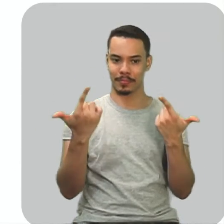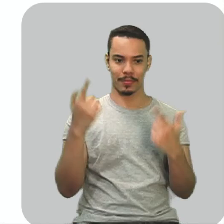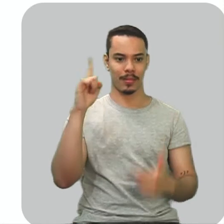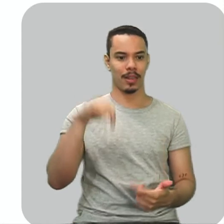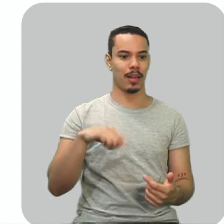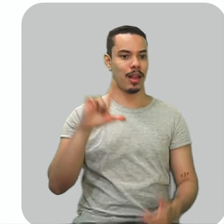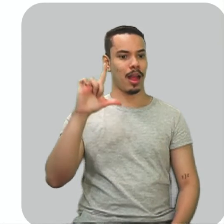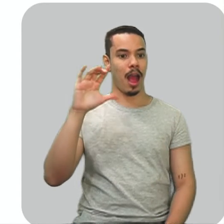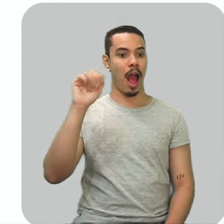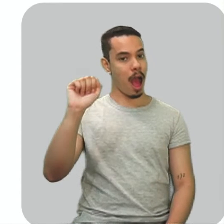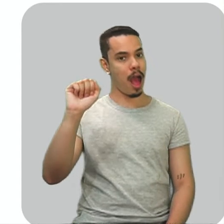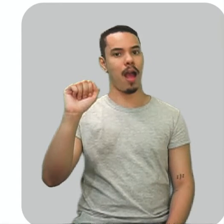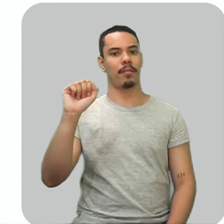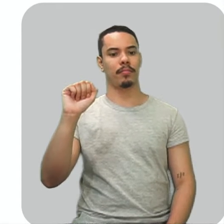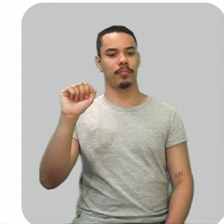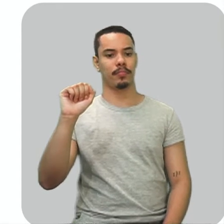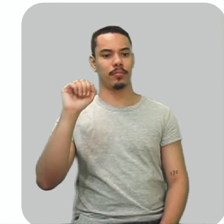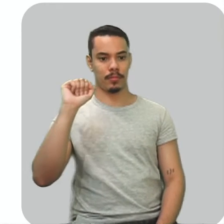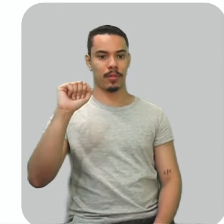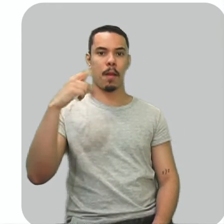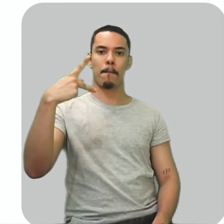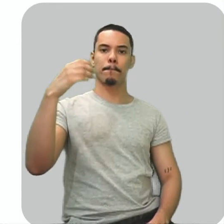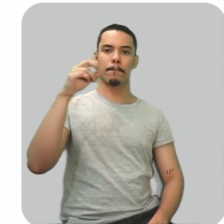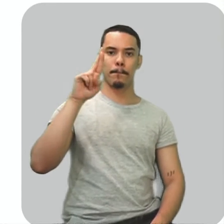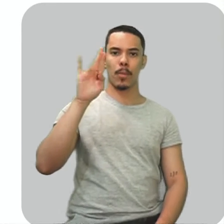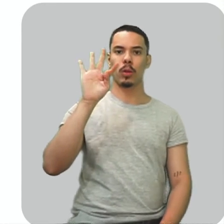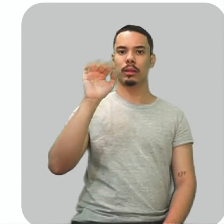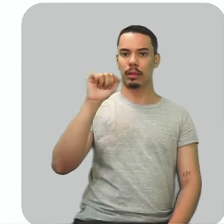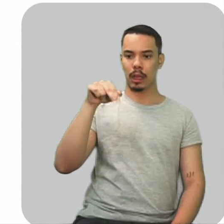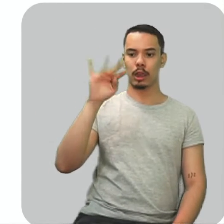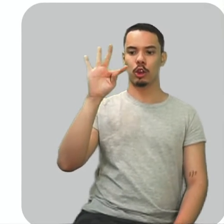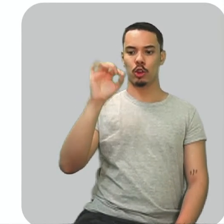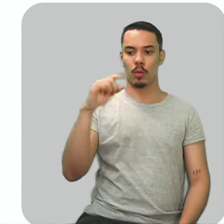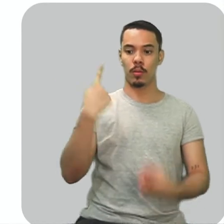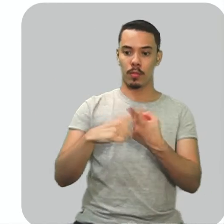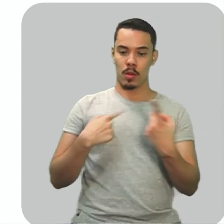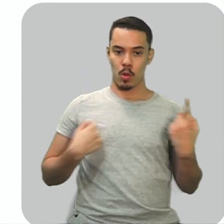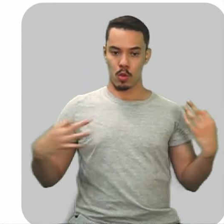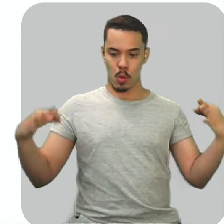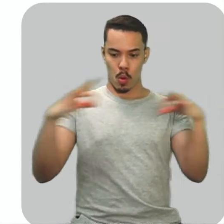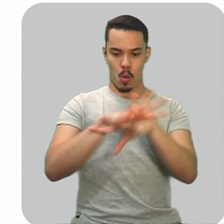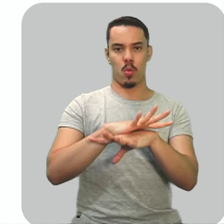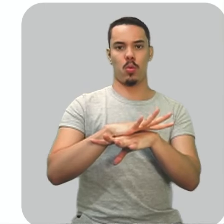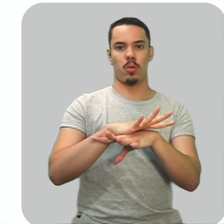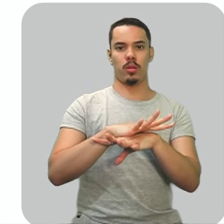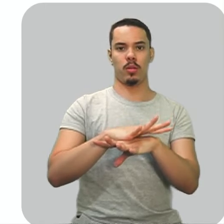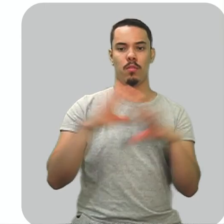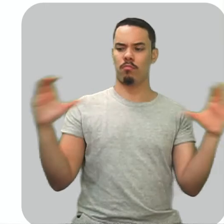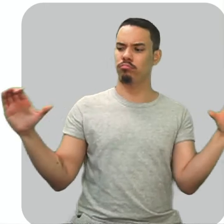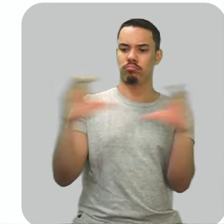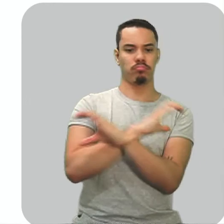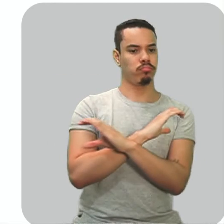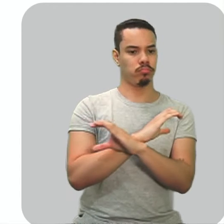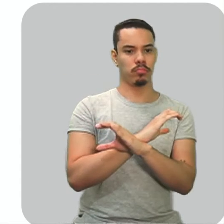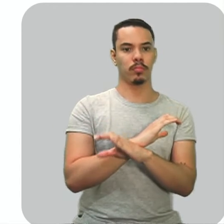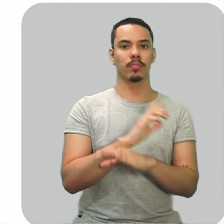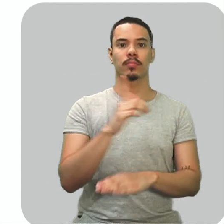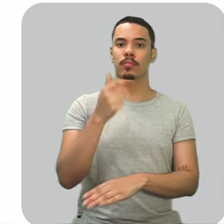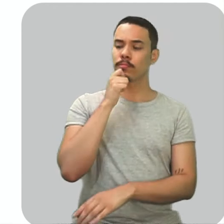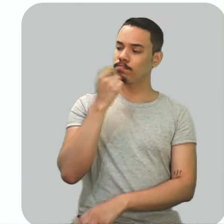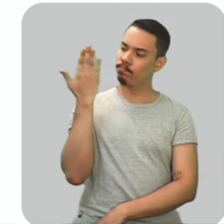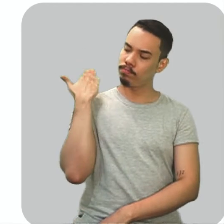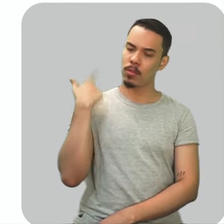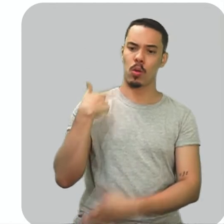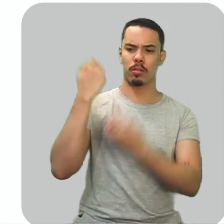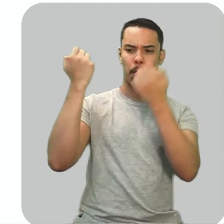ladinho que a letra A né portanto a ideia de conclusão está concluindo né ainda pouco a gente